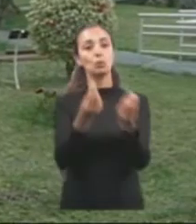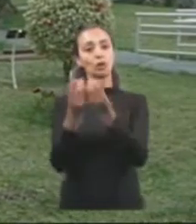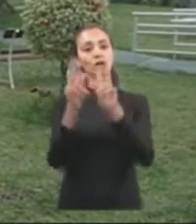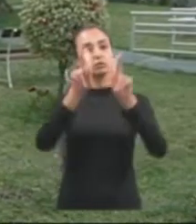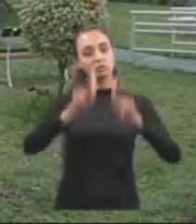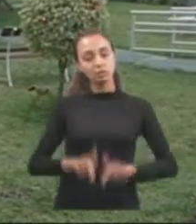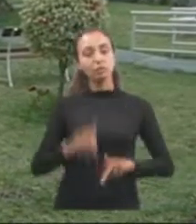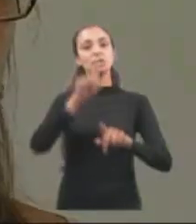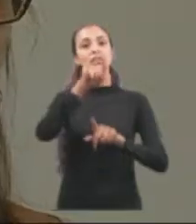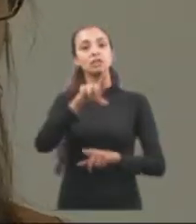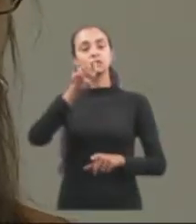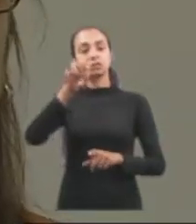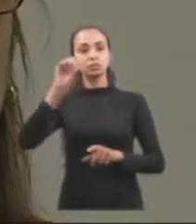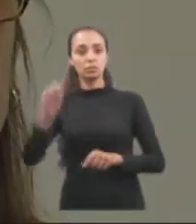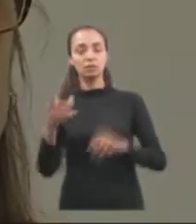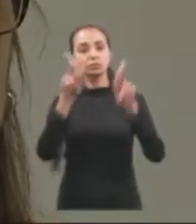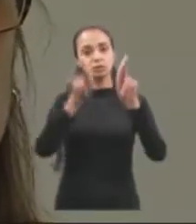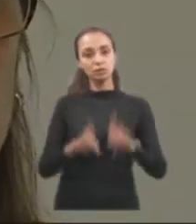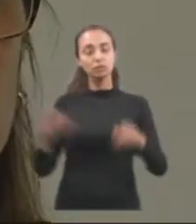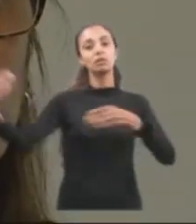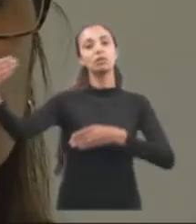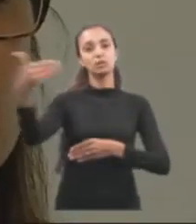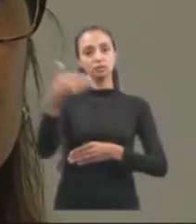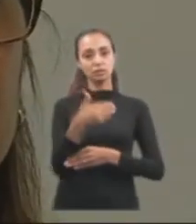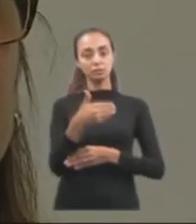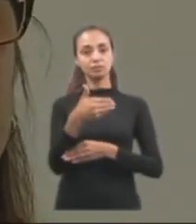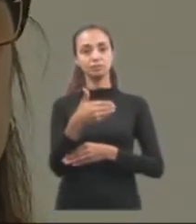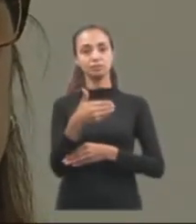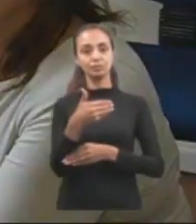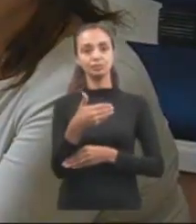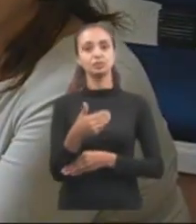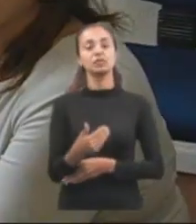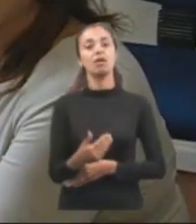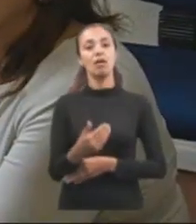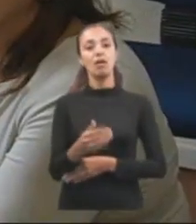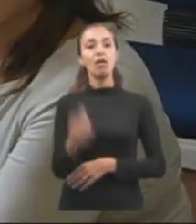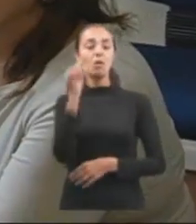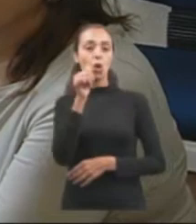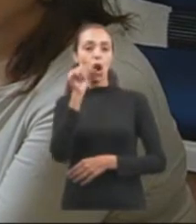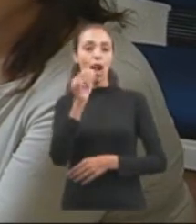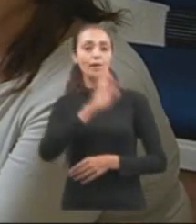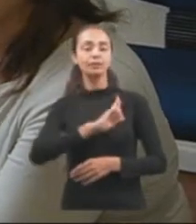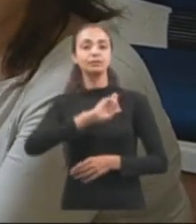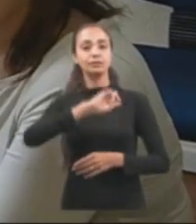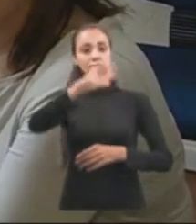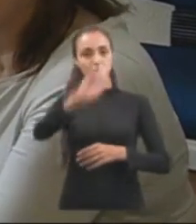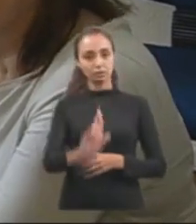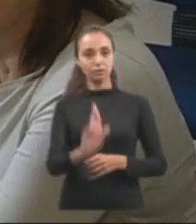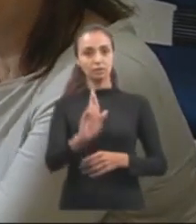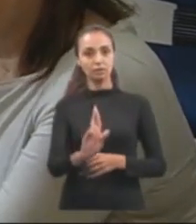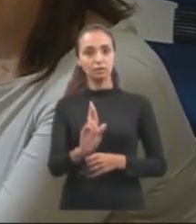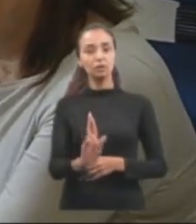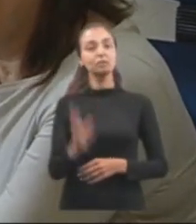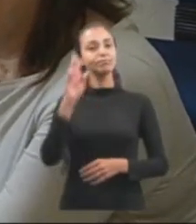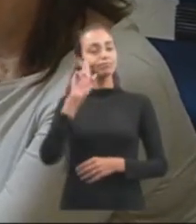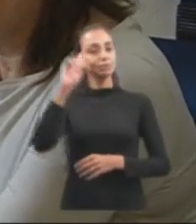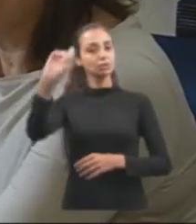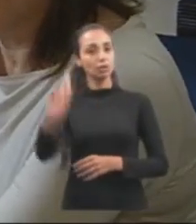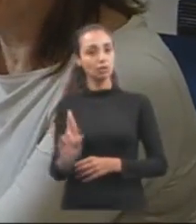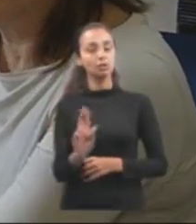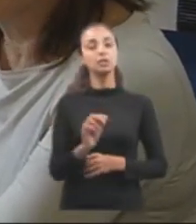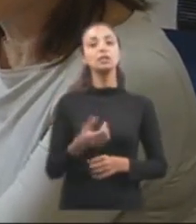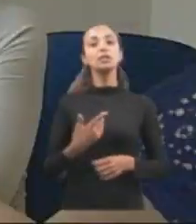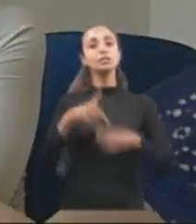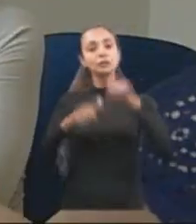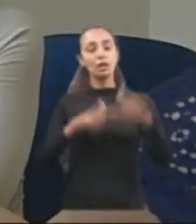até 150 idosos. Uma das responsáveis pelo trabalho da instituição é Cristina Mesquita, que se dedica ao asilo há quase 20